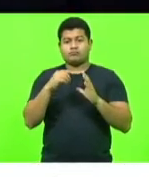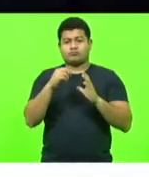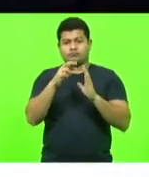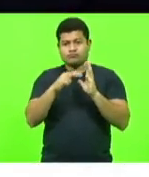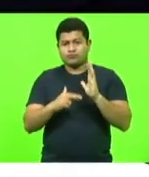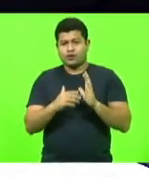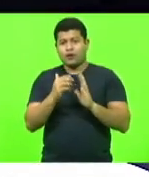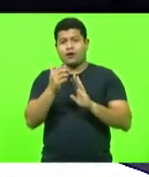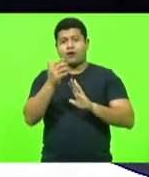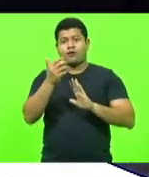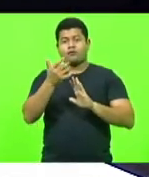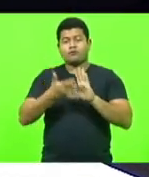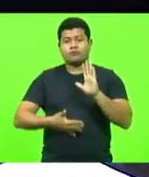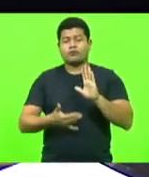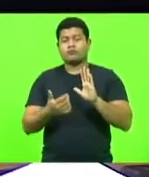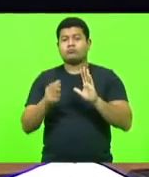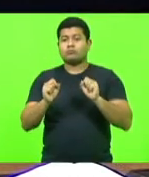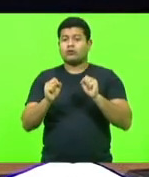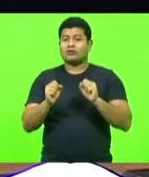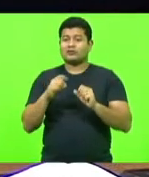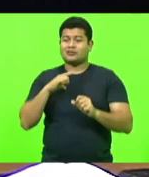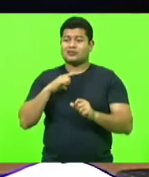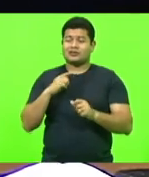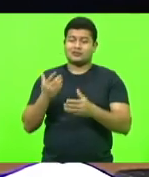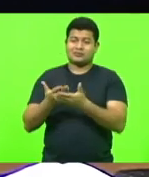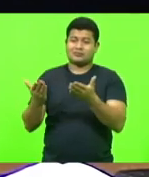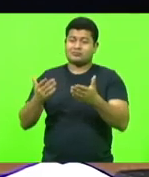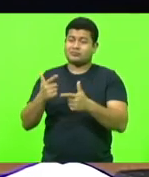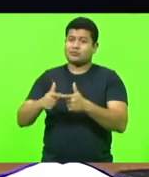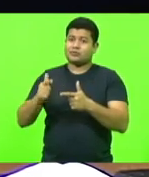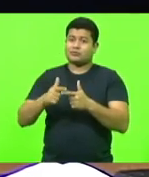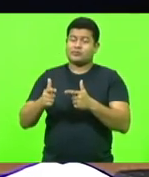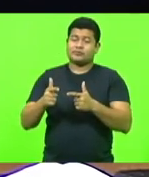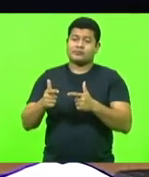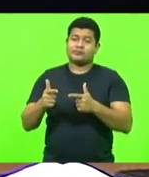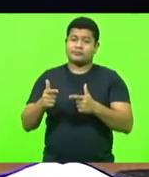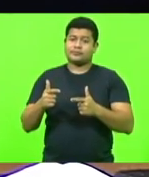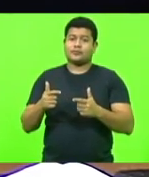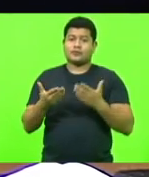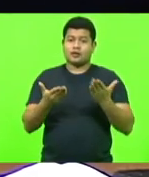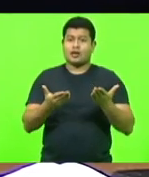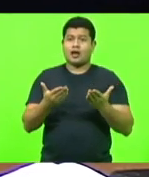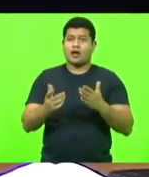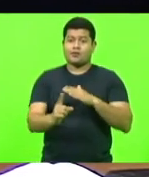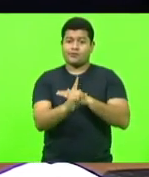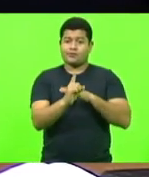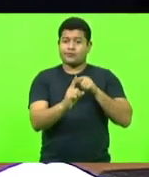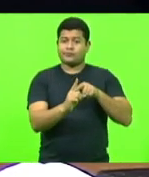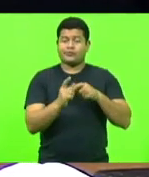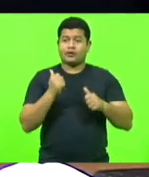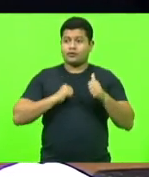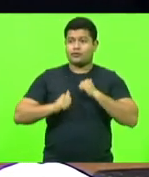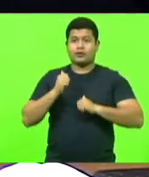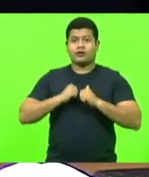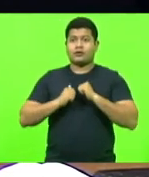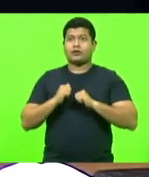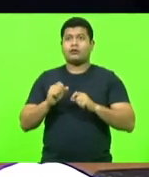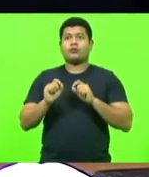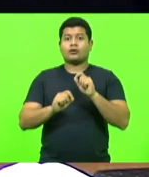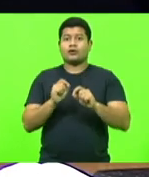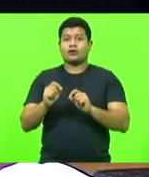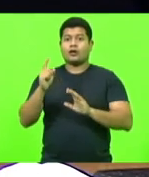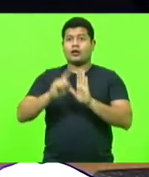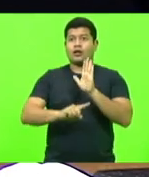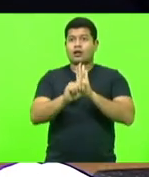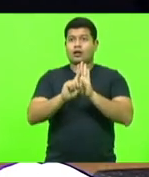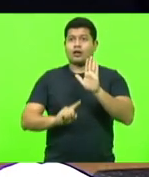uma expectativa para o consumidor de fato ela não tem, que é de se isentar do pagamento ou de fazer